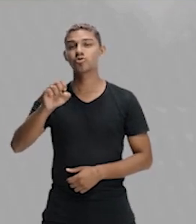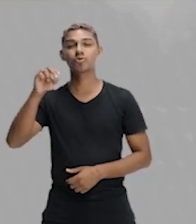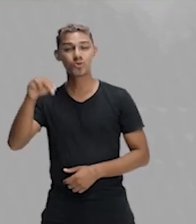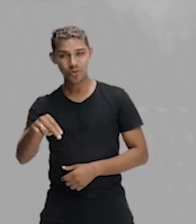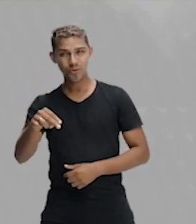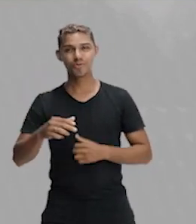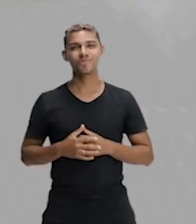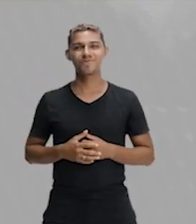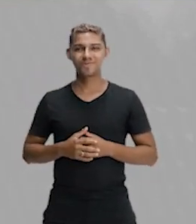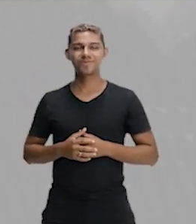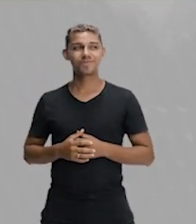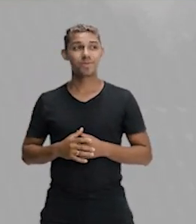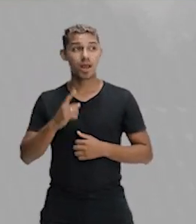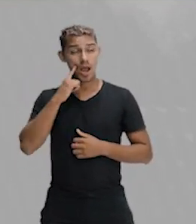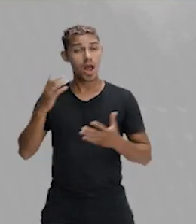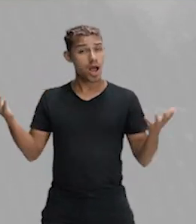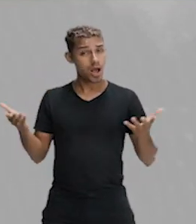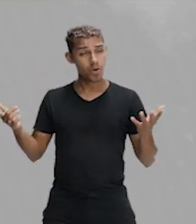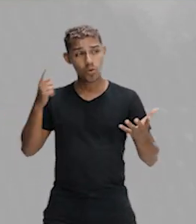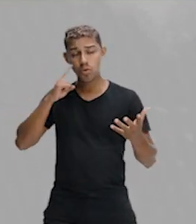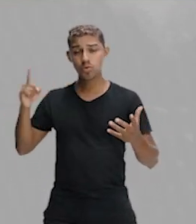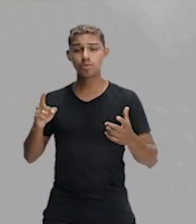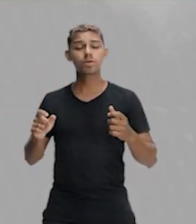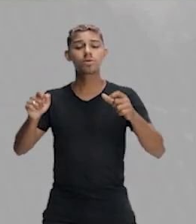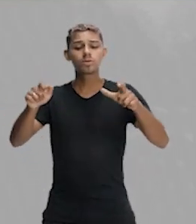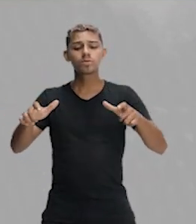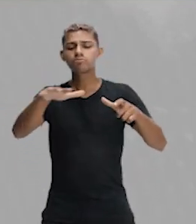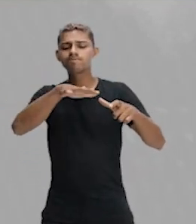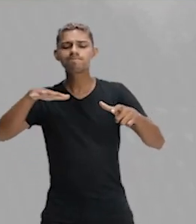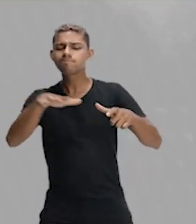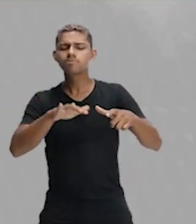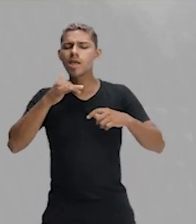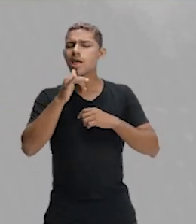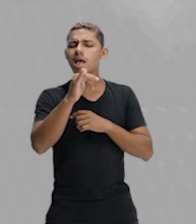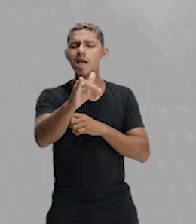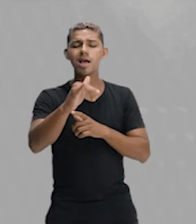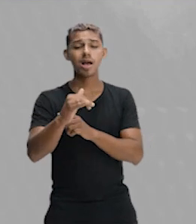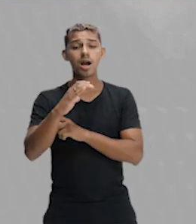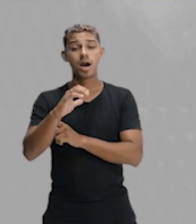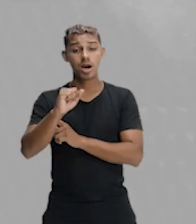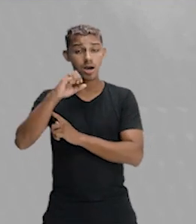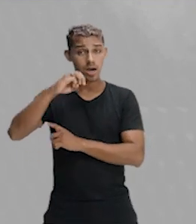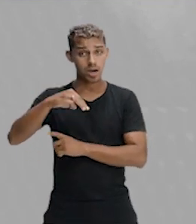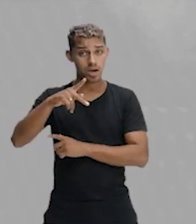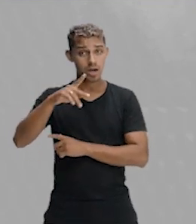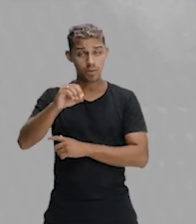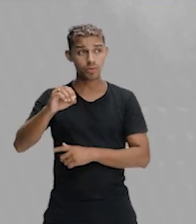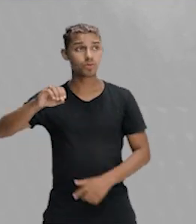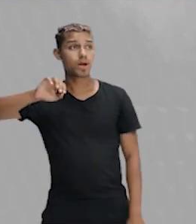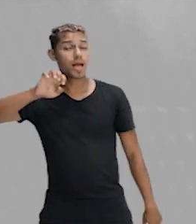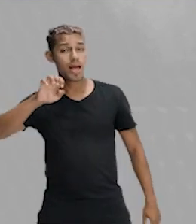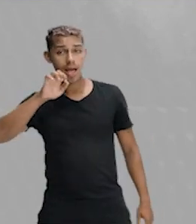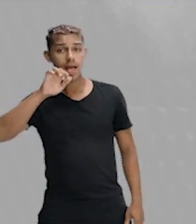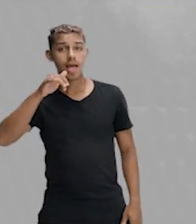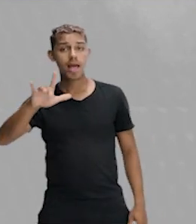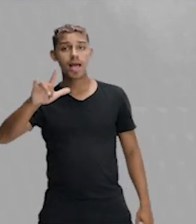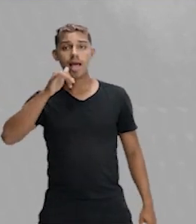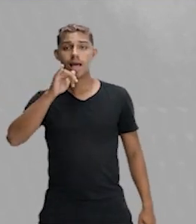seguinte, nós vimos que o campo elétrico, né, ele pode ser calculado de duas